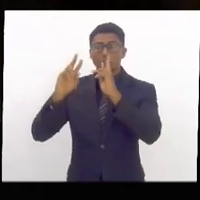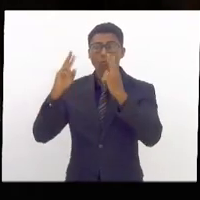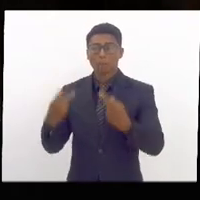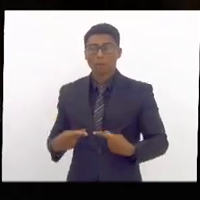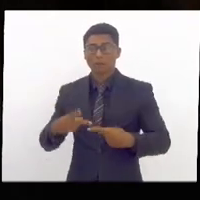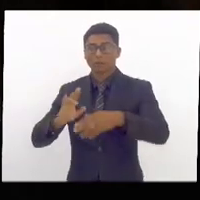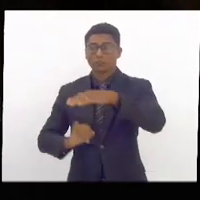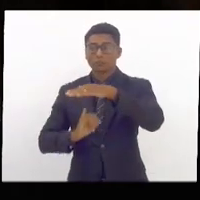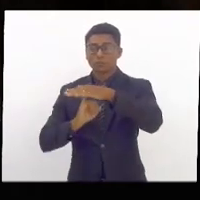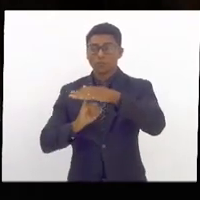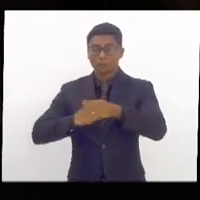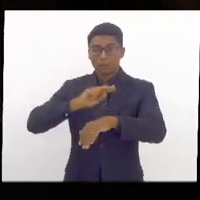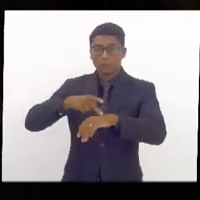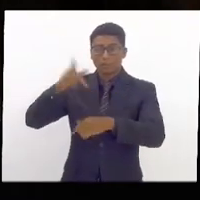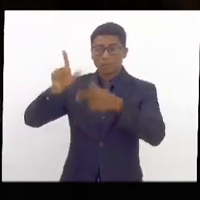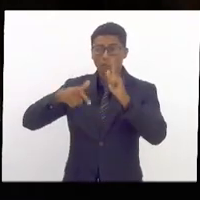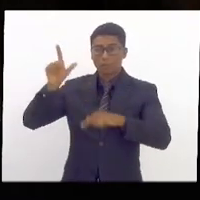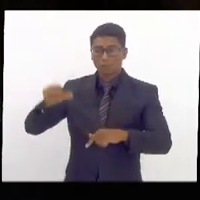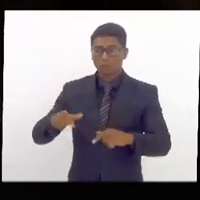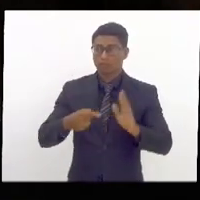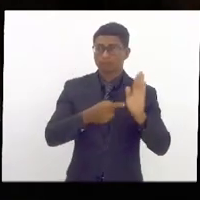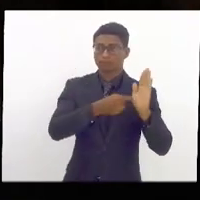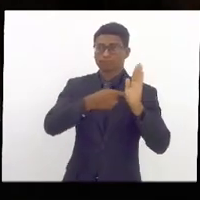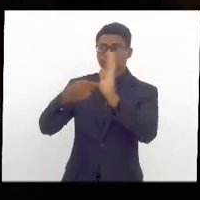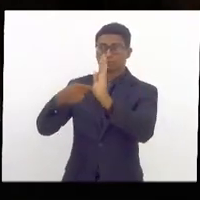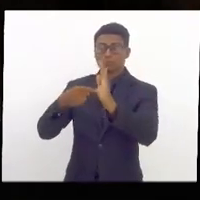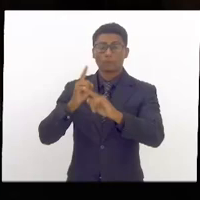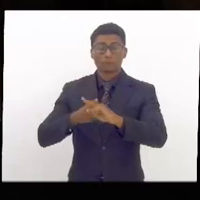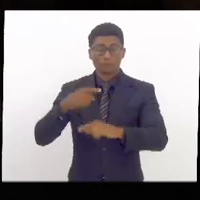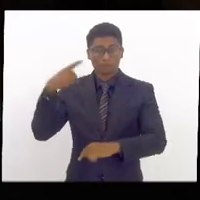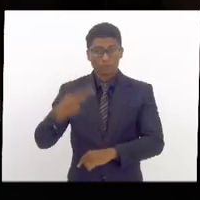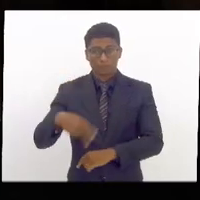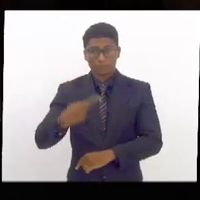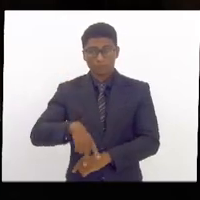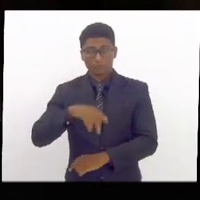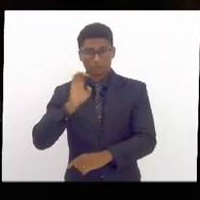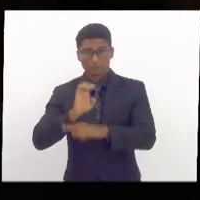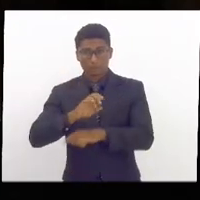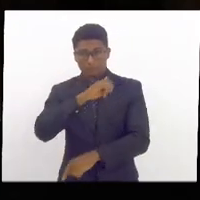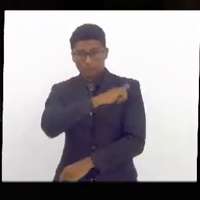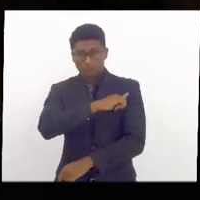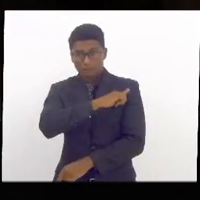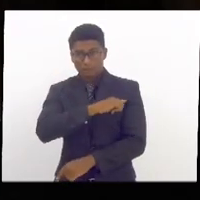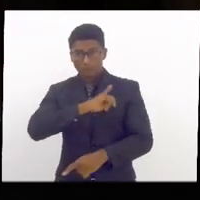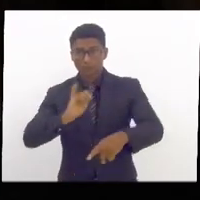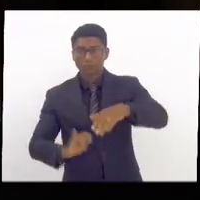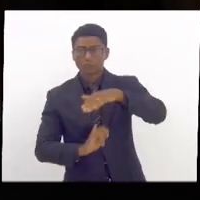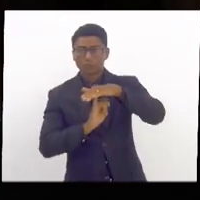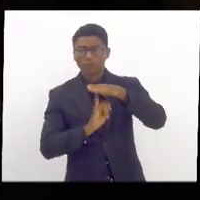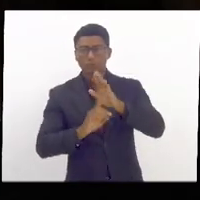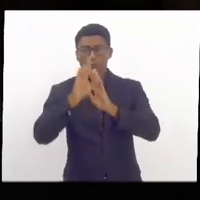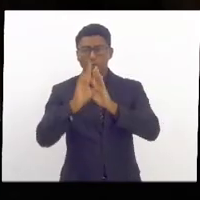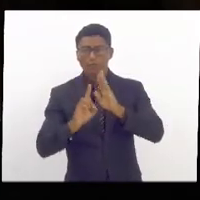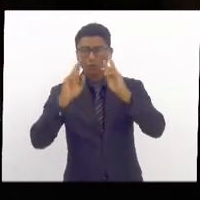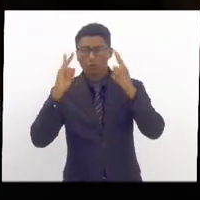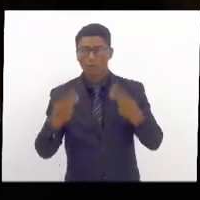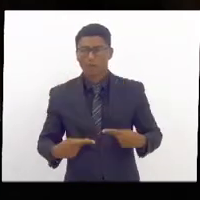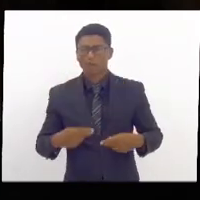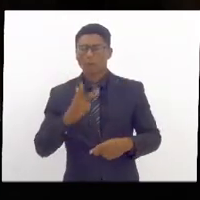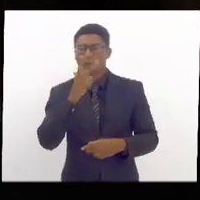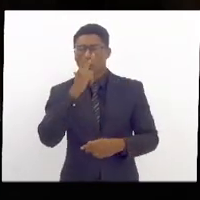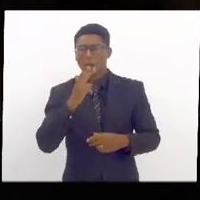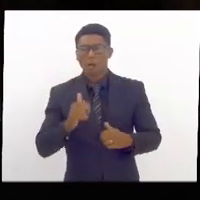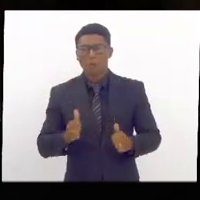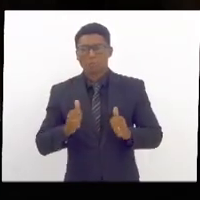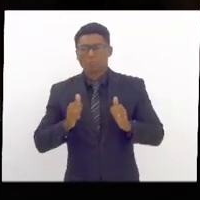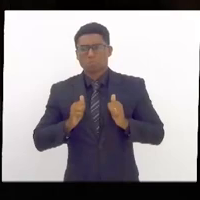contas, se os órgãos de direitos humanos do nosso Estado Democrático de Direito estão aí de braços